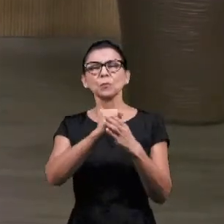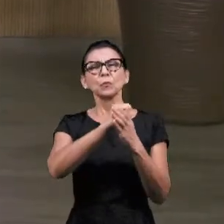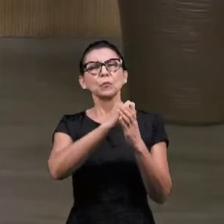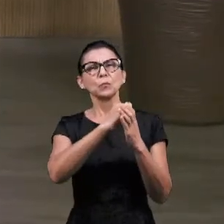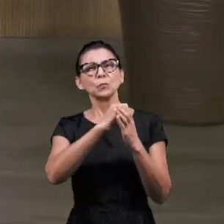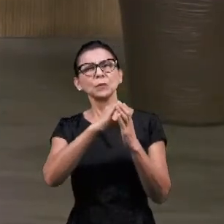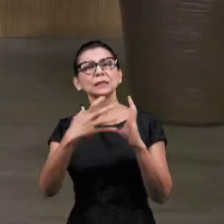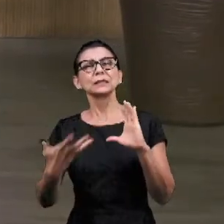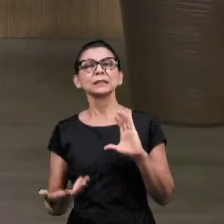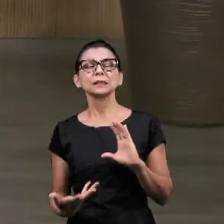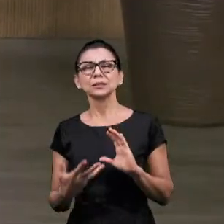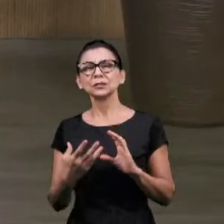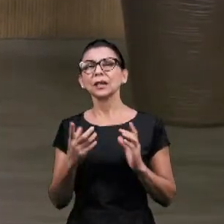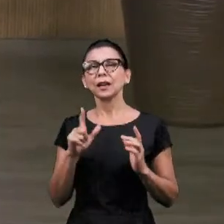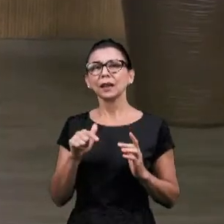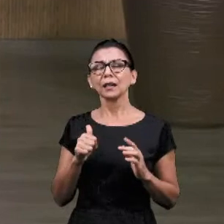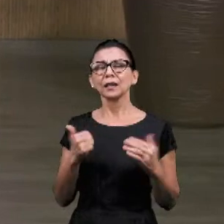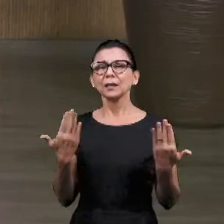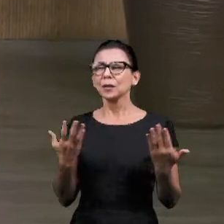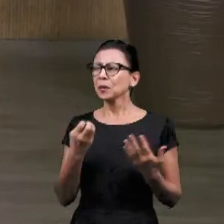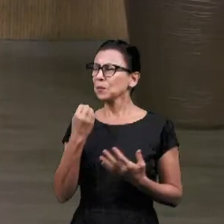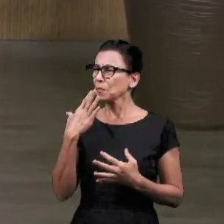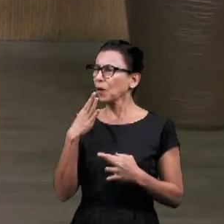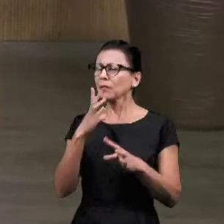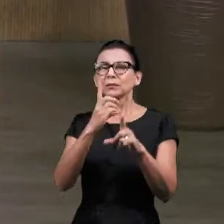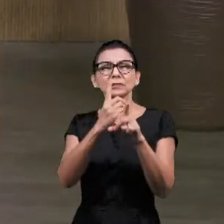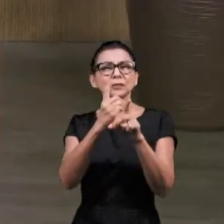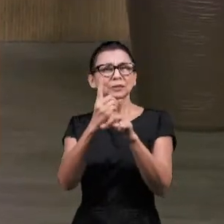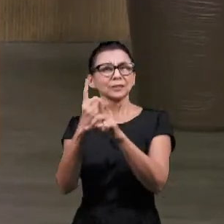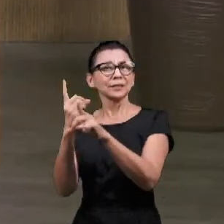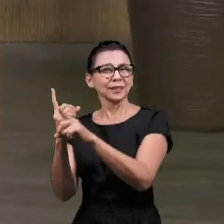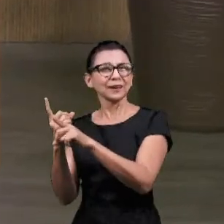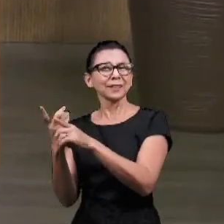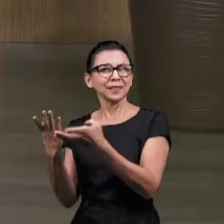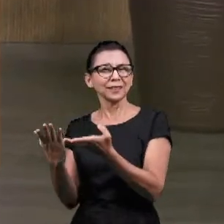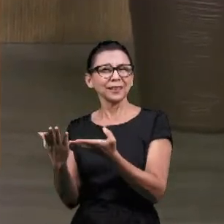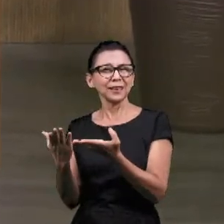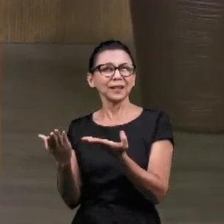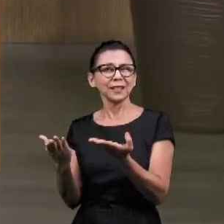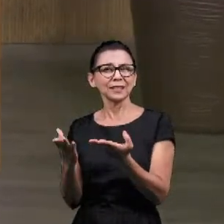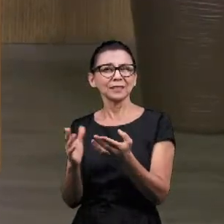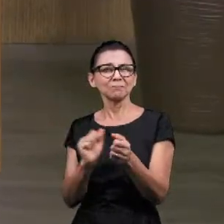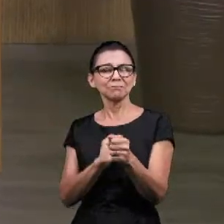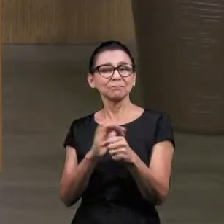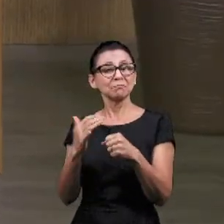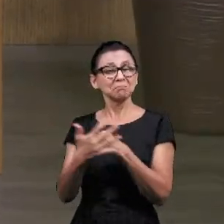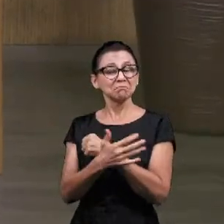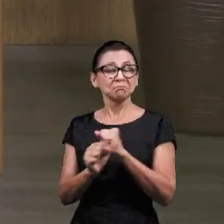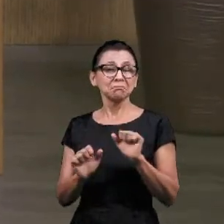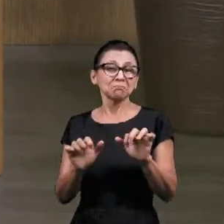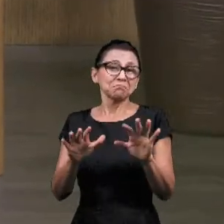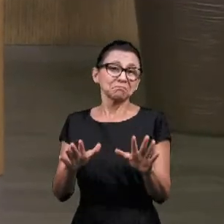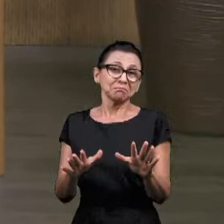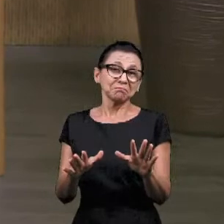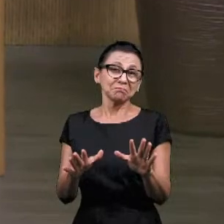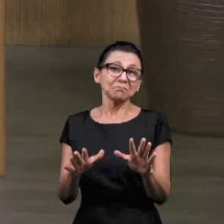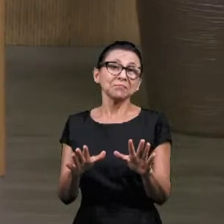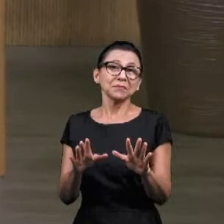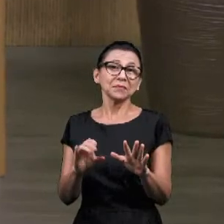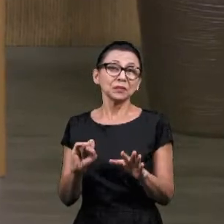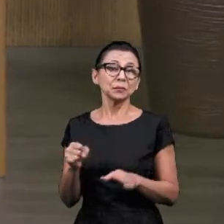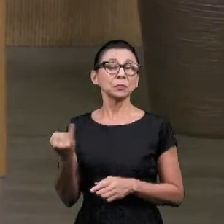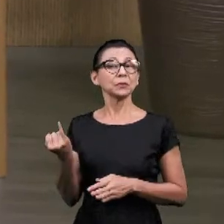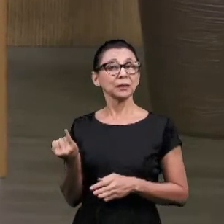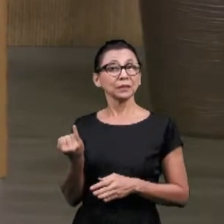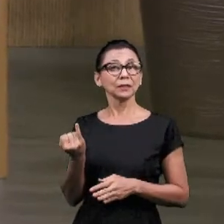nos encontrarmos, né? Como esse período de pandemia nos trouxe essa saudade da gente poder estar se encontrando. Eu